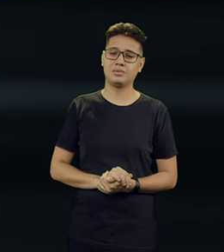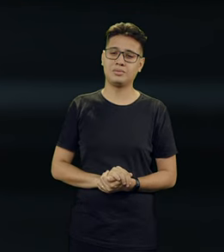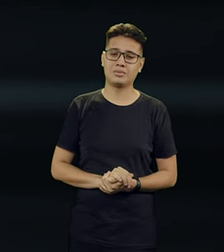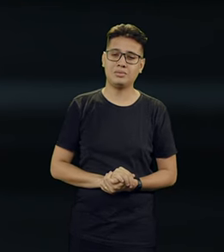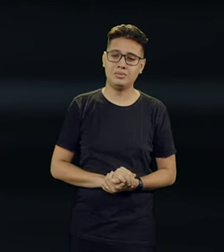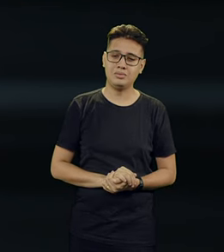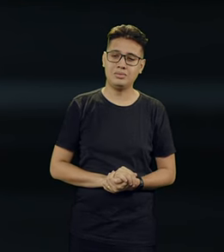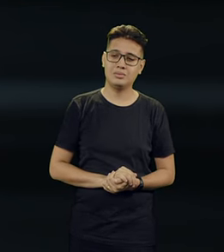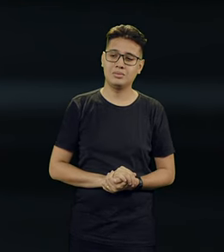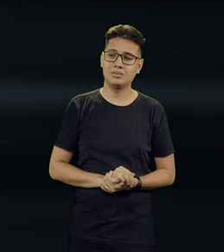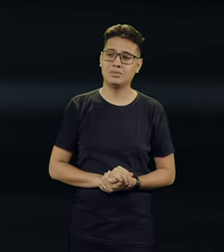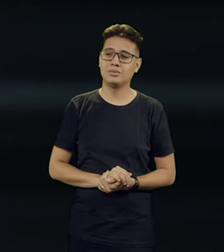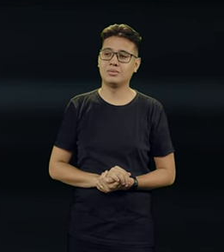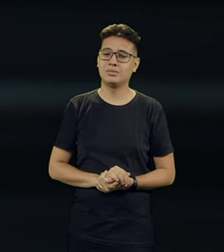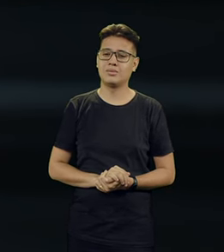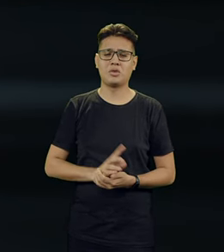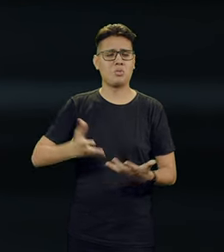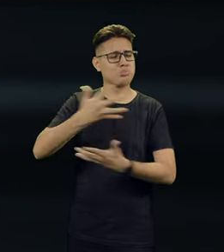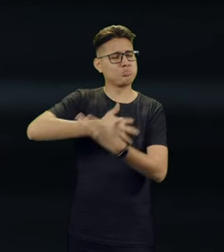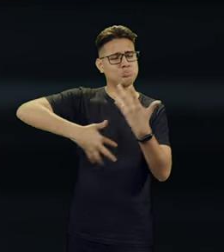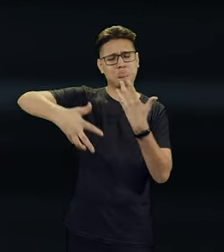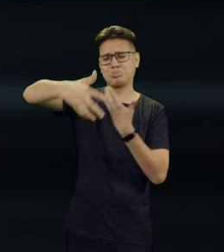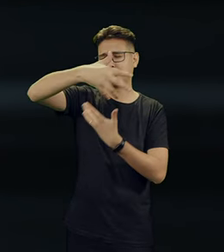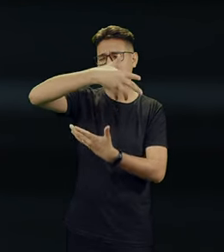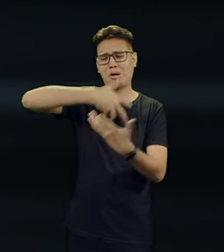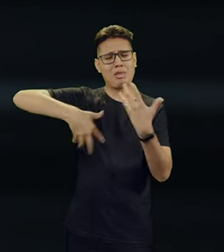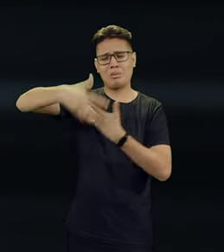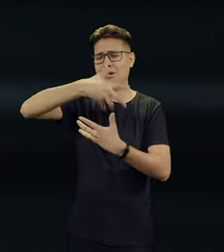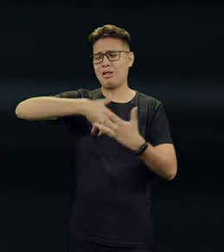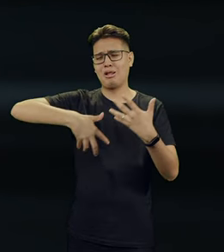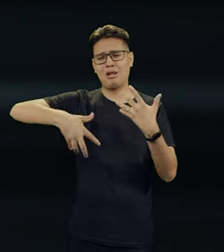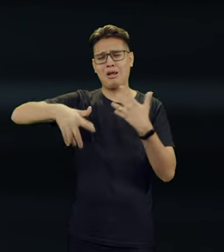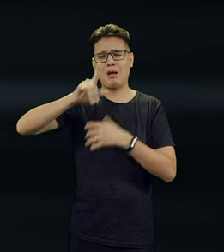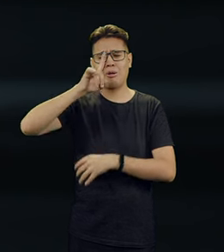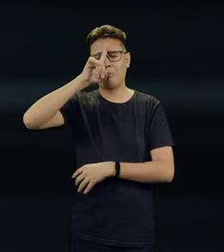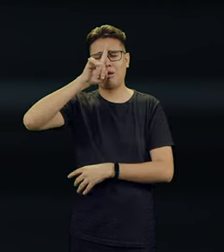em meio a tanta confusão, tanta violência.